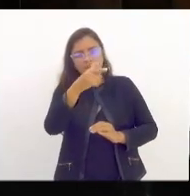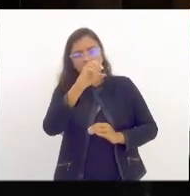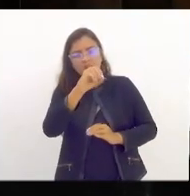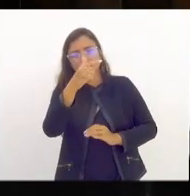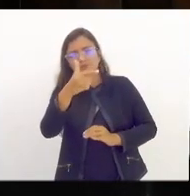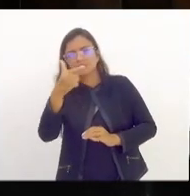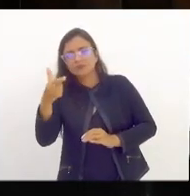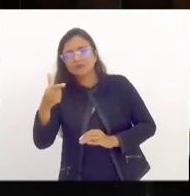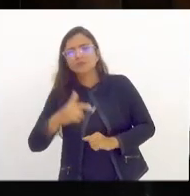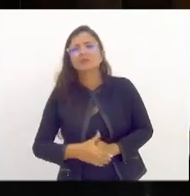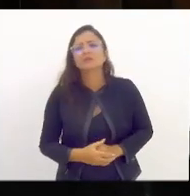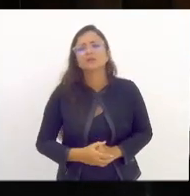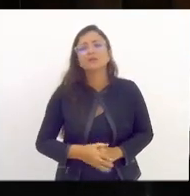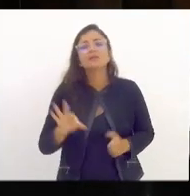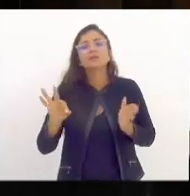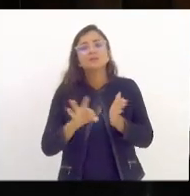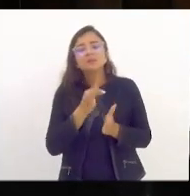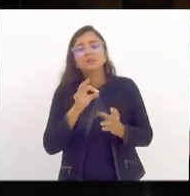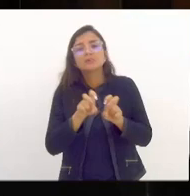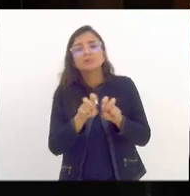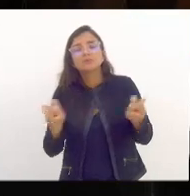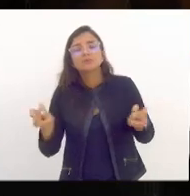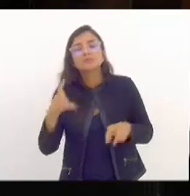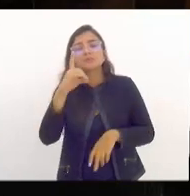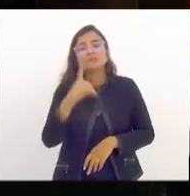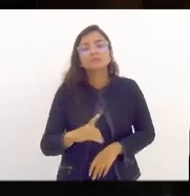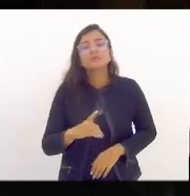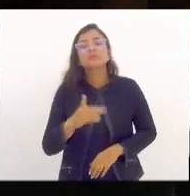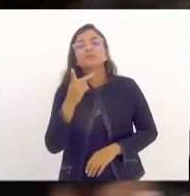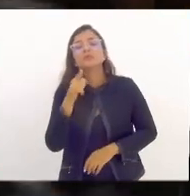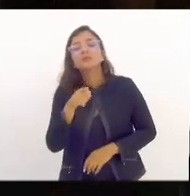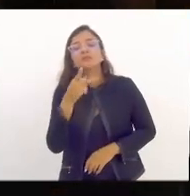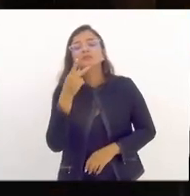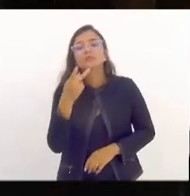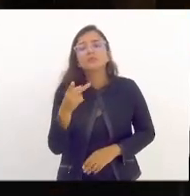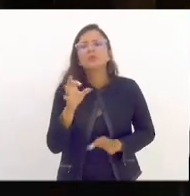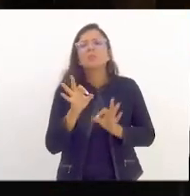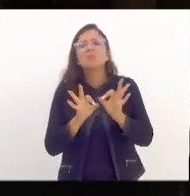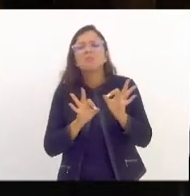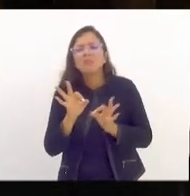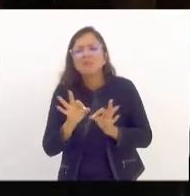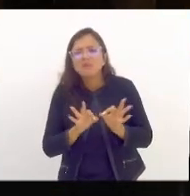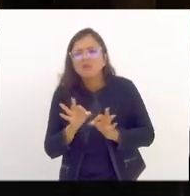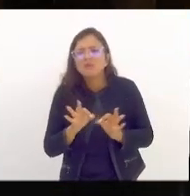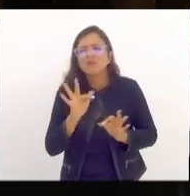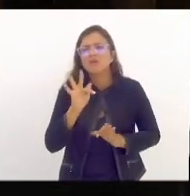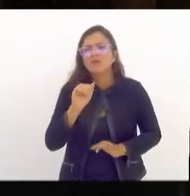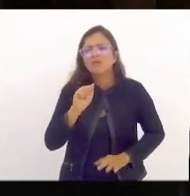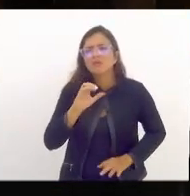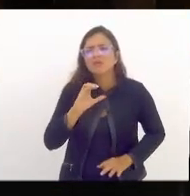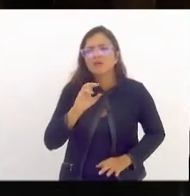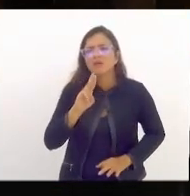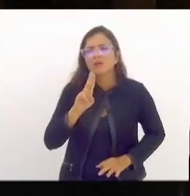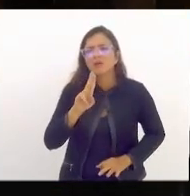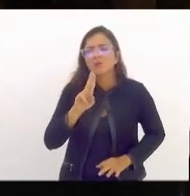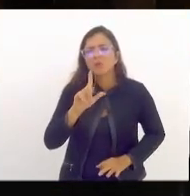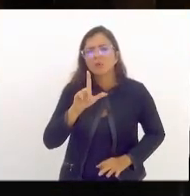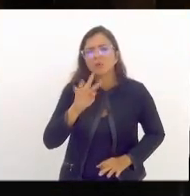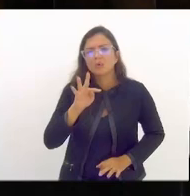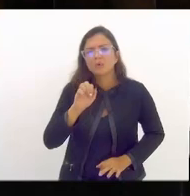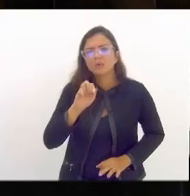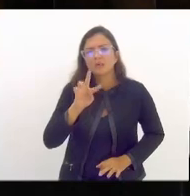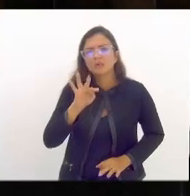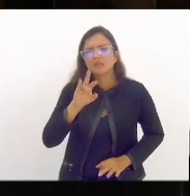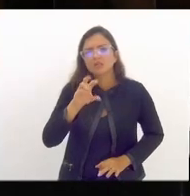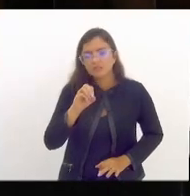de 2022, de autoria da mesa diretora, que institui o plano facultativo contributivo e